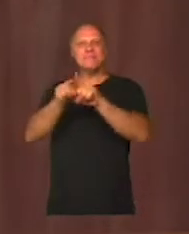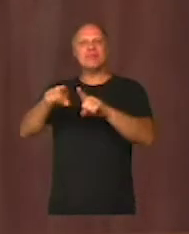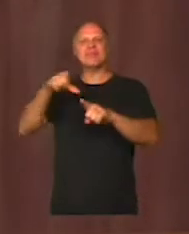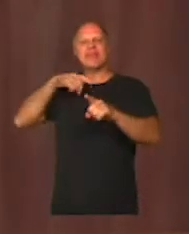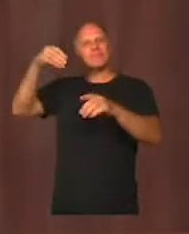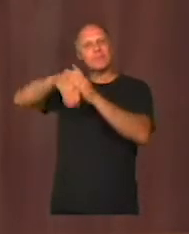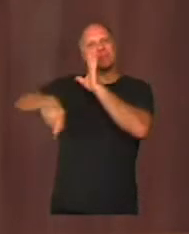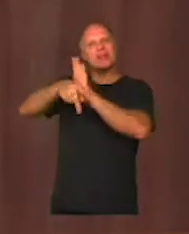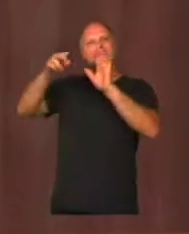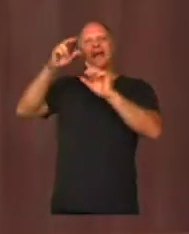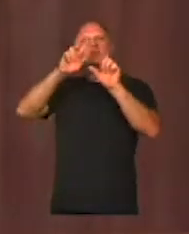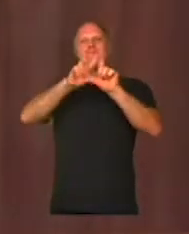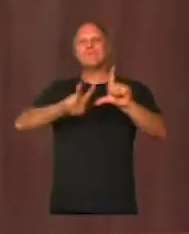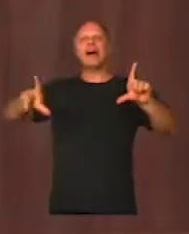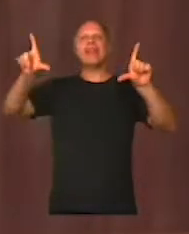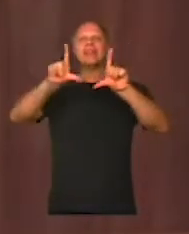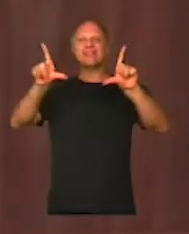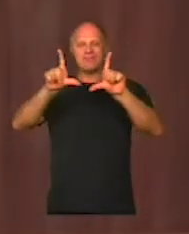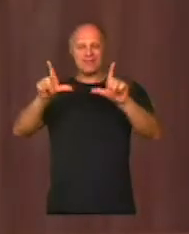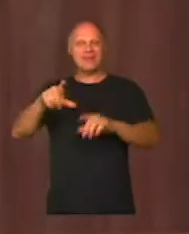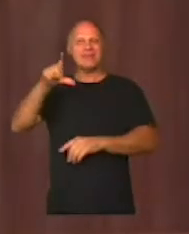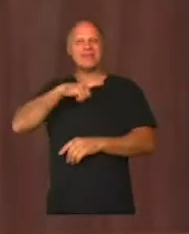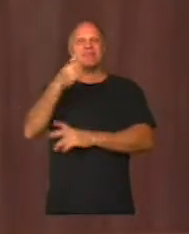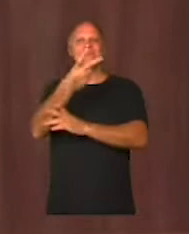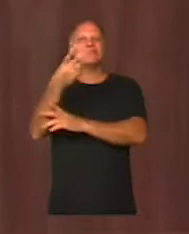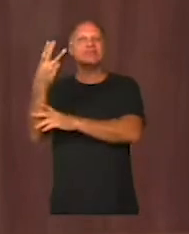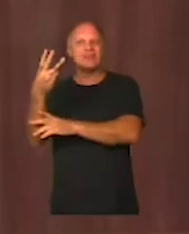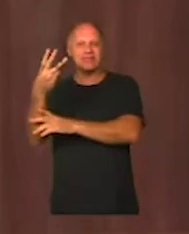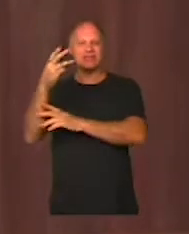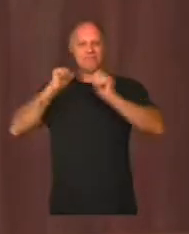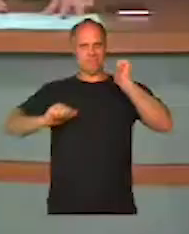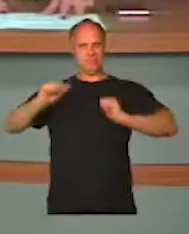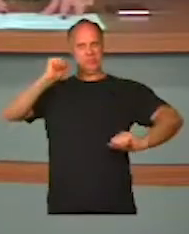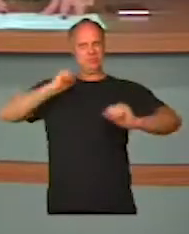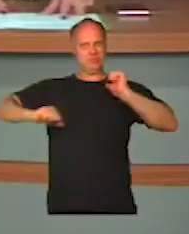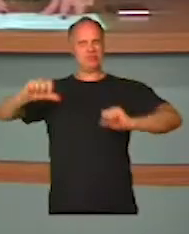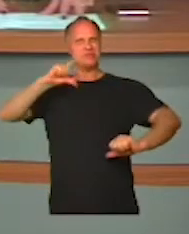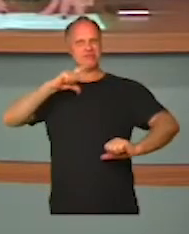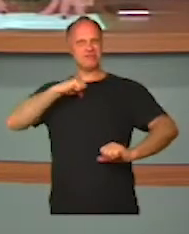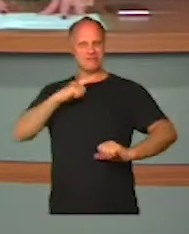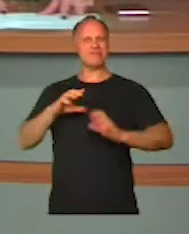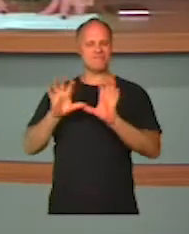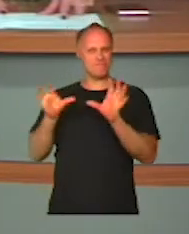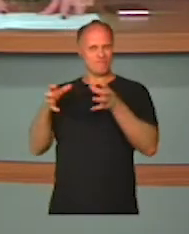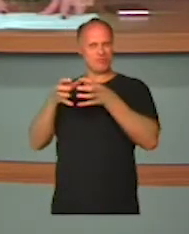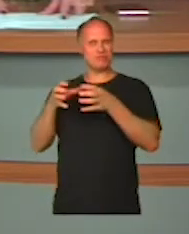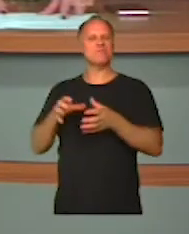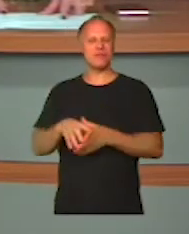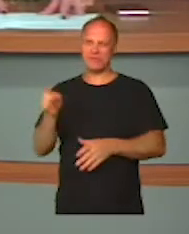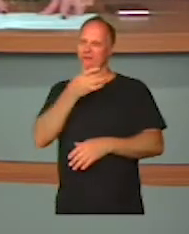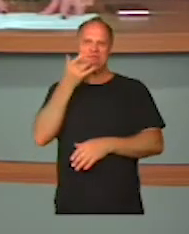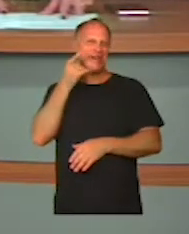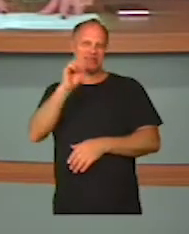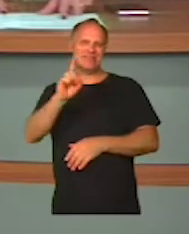Isso. do elenco. Porém, no mais, com 23 atores, é um povo. É um povo. Isso não é fácil,